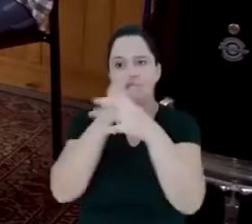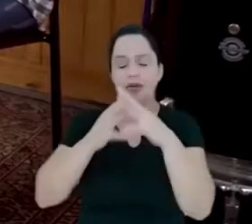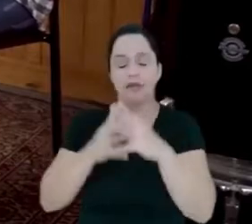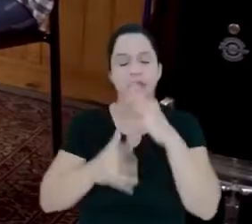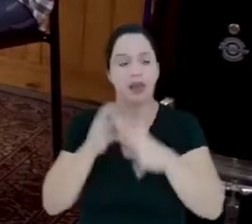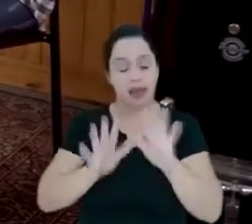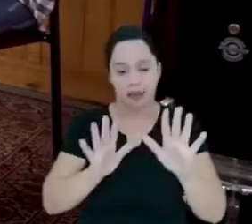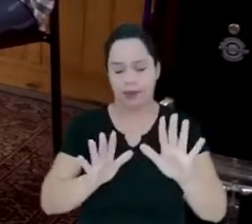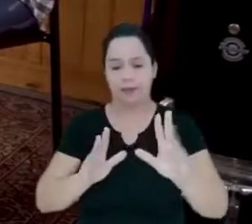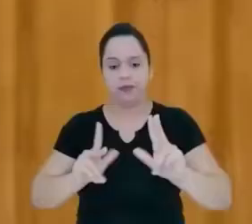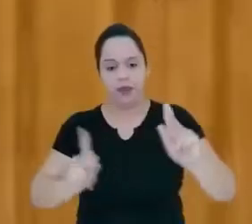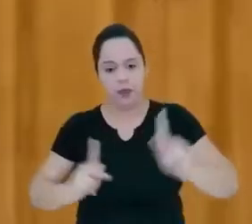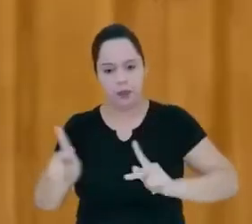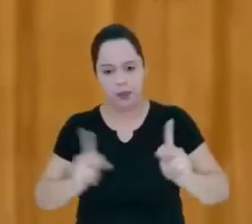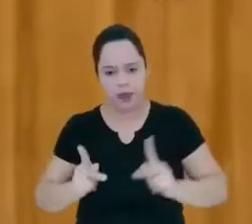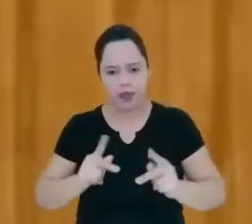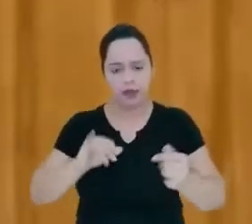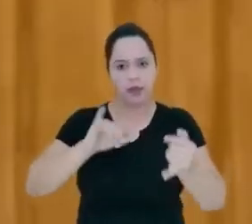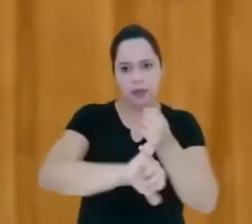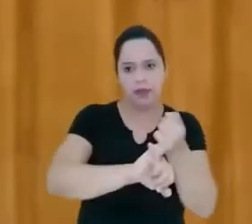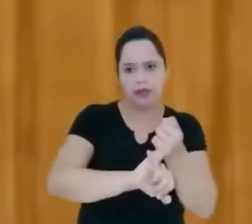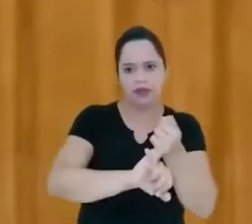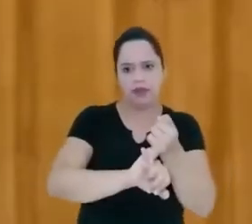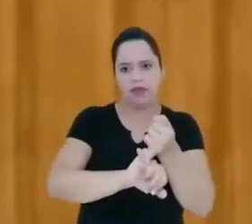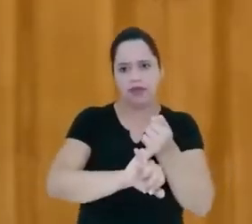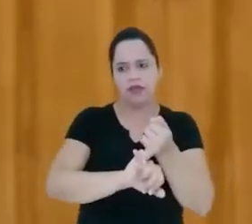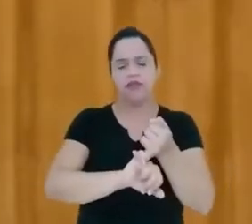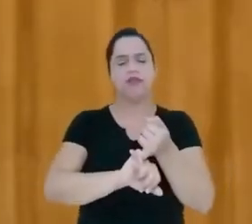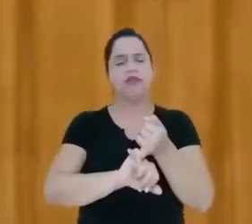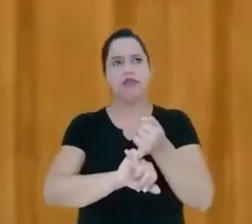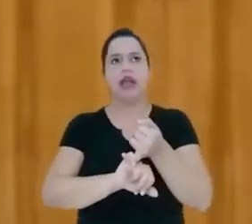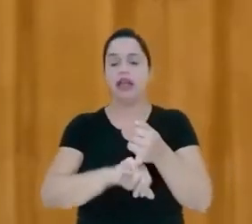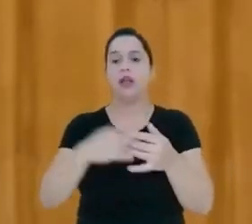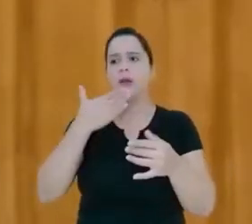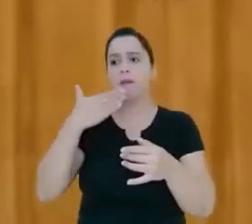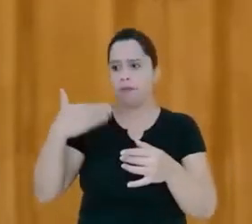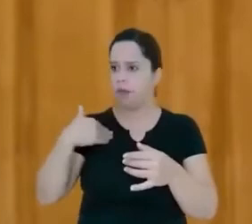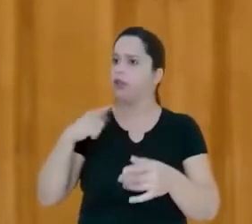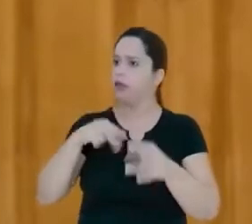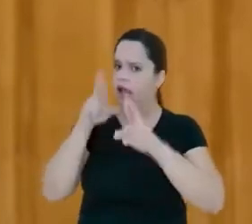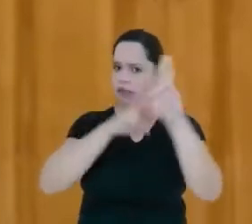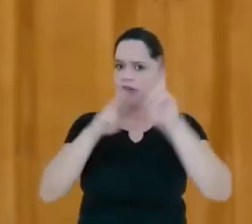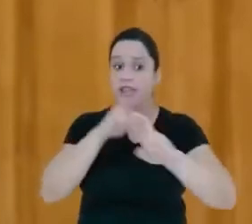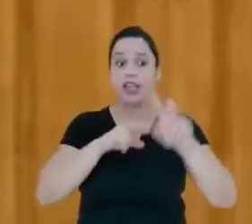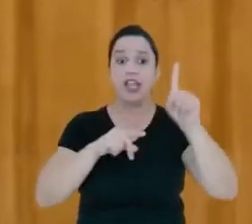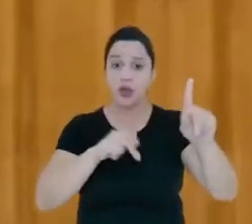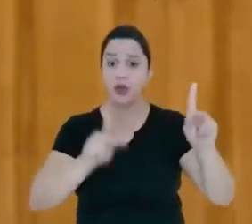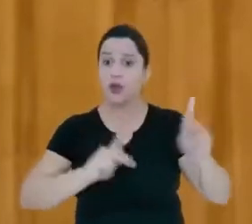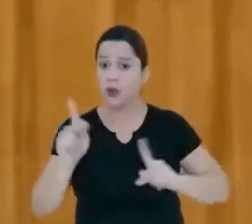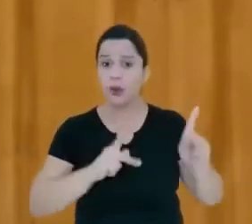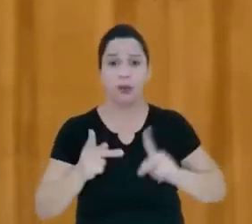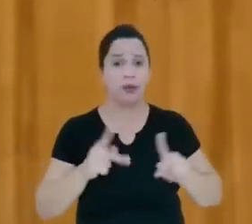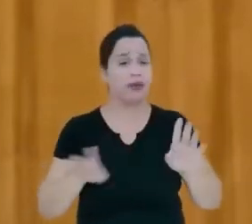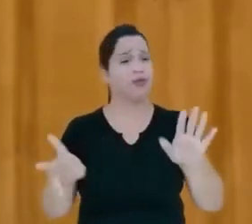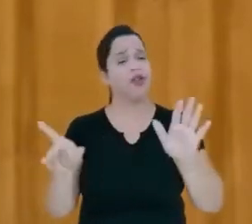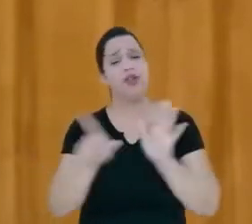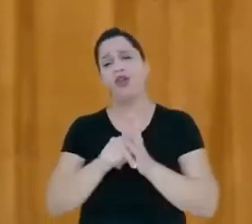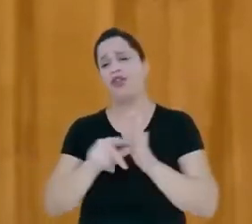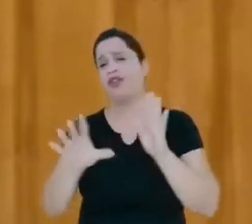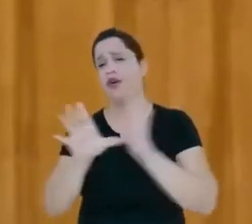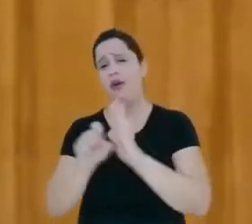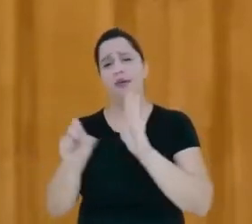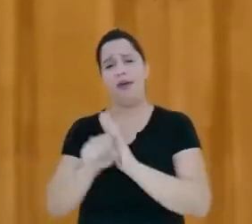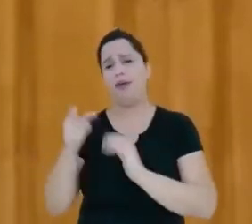Amante do primo. Sim. Caramba! E ela vive pedindo pra investigar o primo dela. E aí? E ele dá altos golpes nela e ela continua com